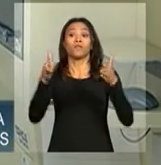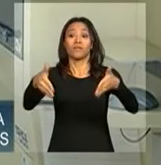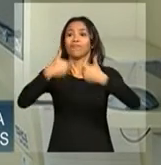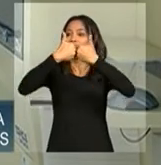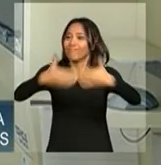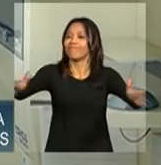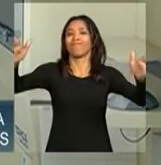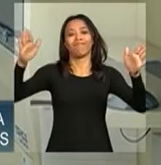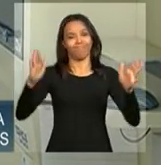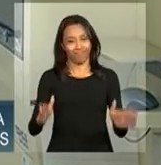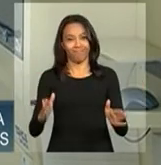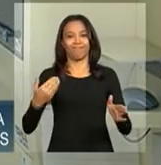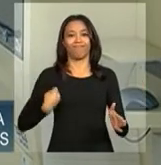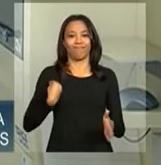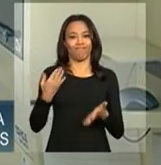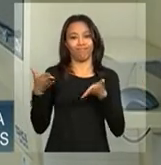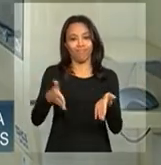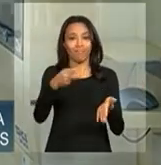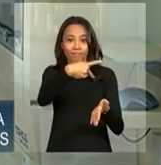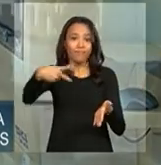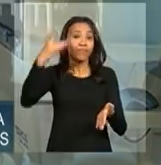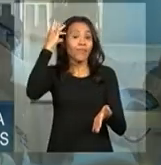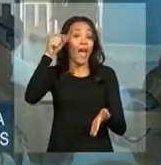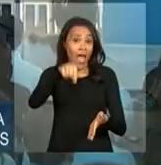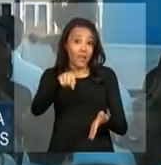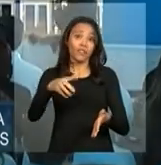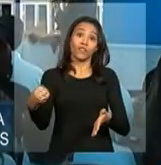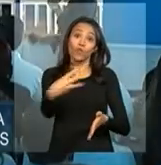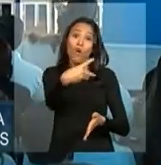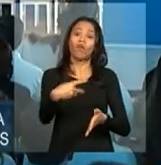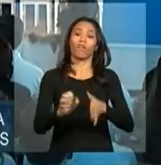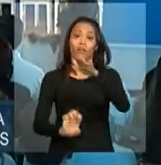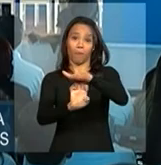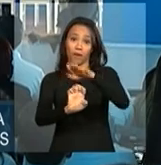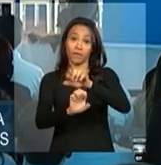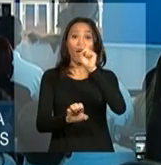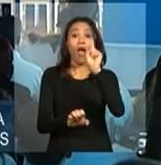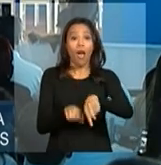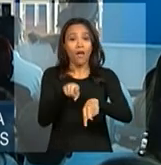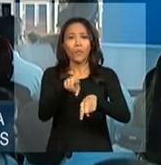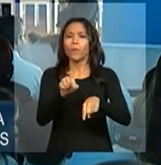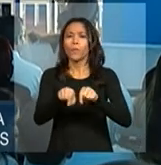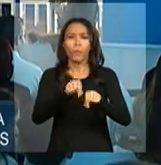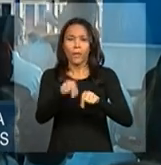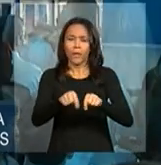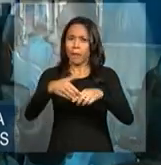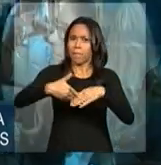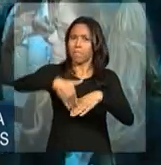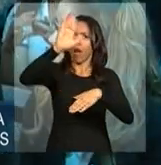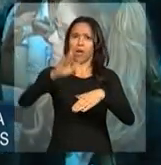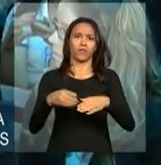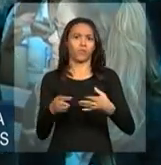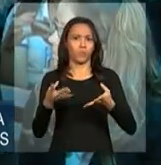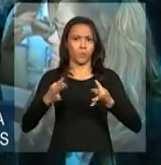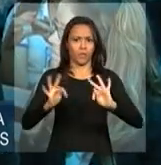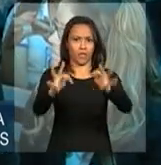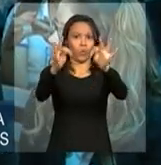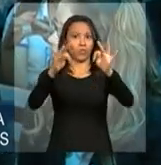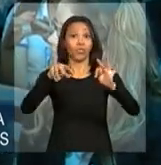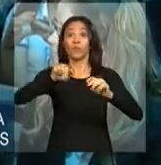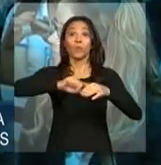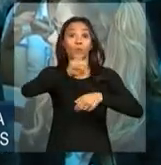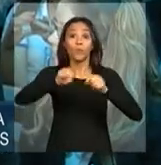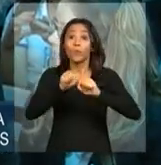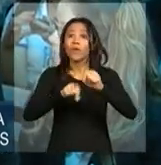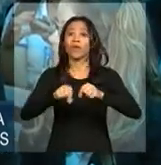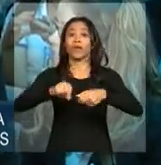de inauguração. Essa empresa, a HT Micron, essa nova unidade da fábrica, está sendo apontada como a mais moderna, a mais ampla da América